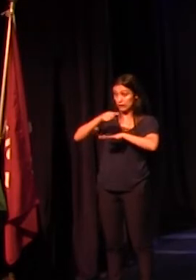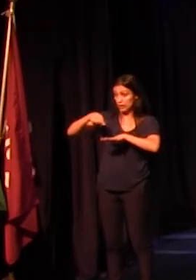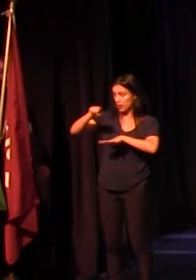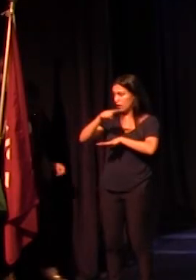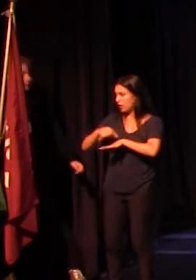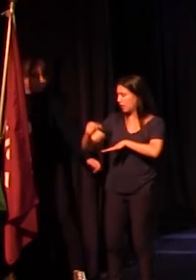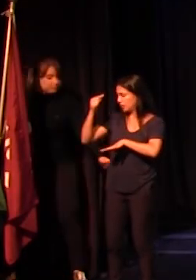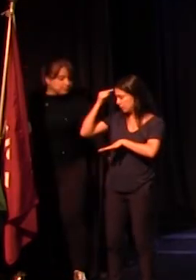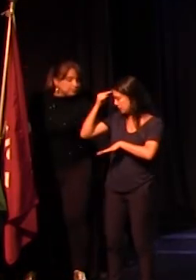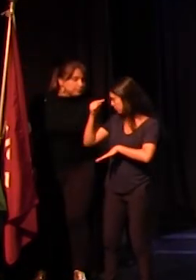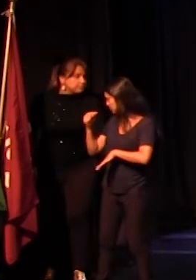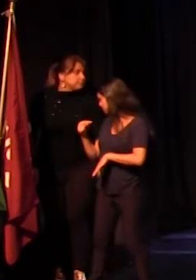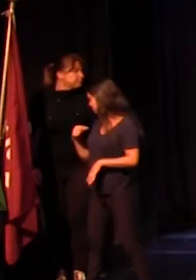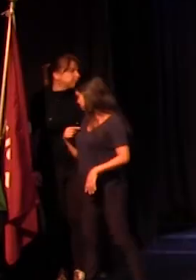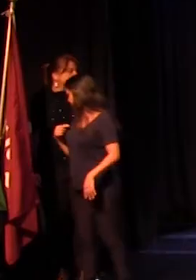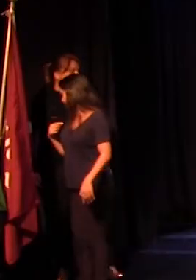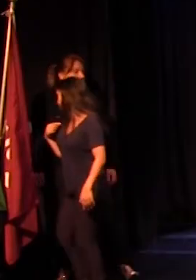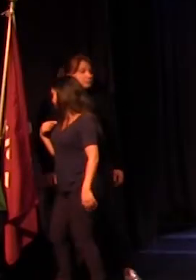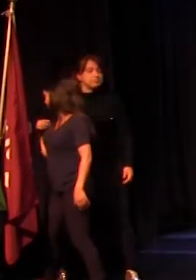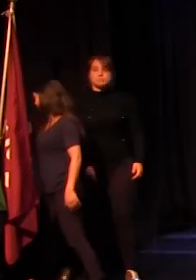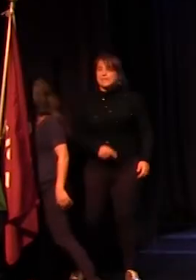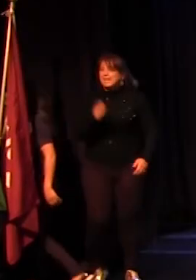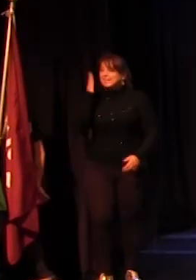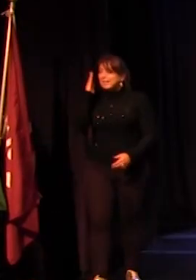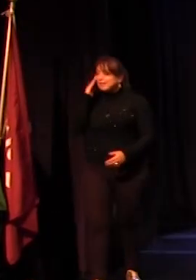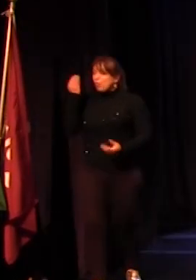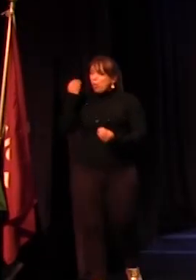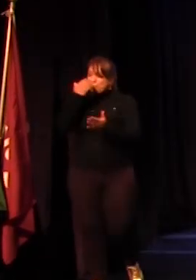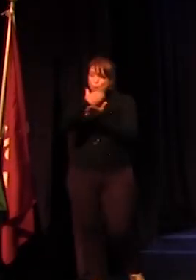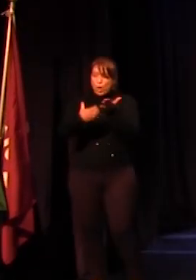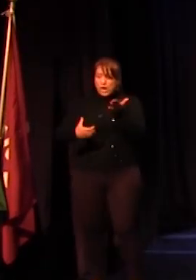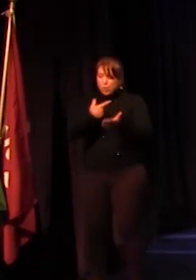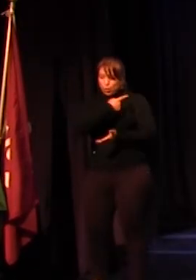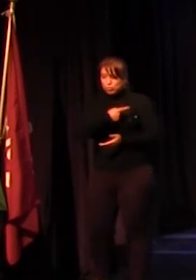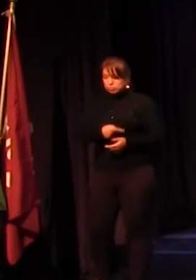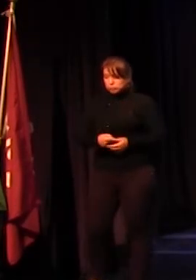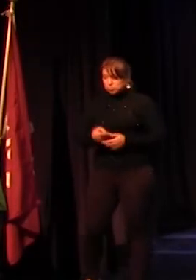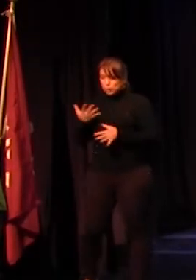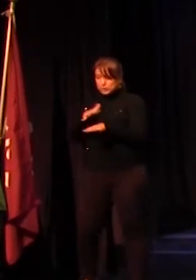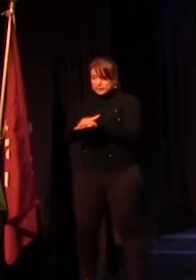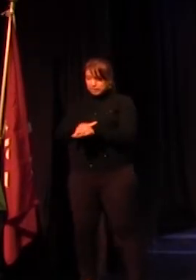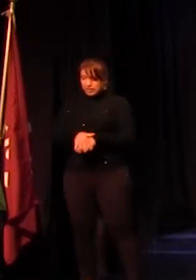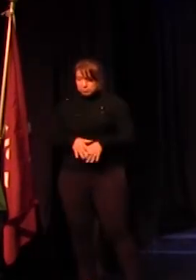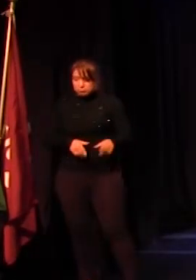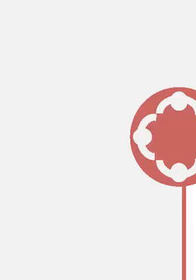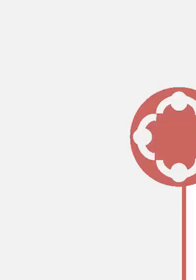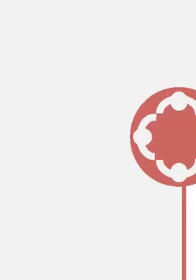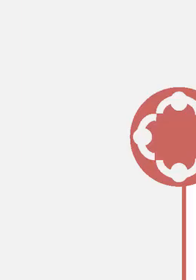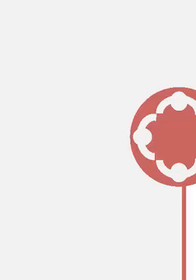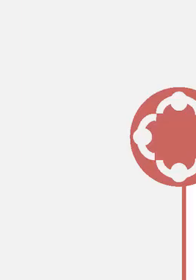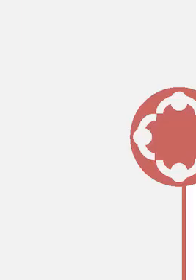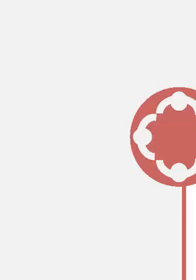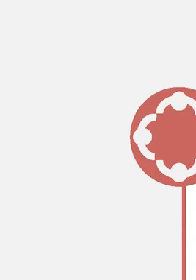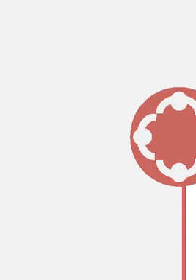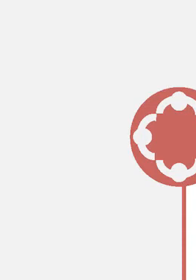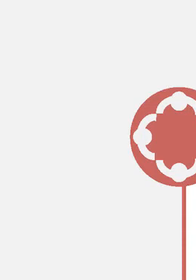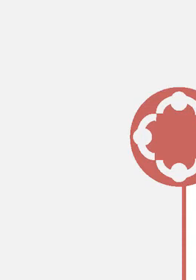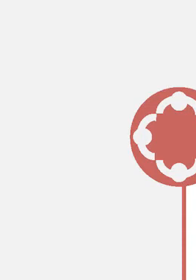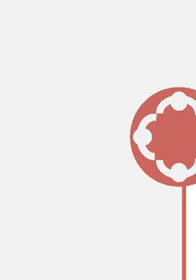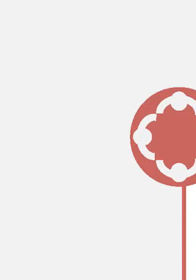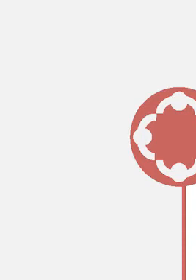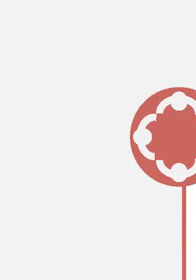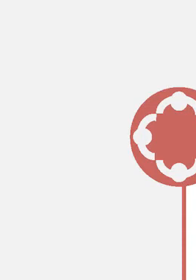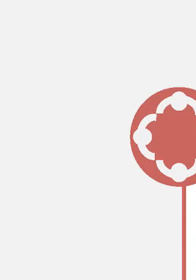que está dentro desse currículo introdutório, né? A questão principal, que é respeitar e valorizar